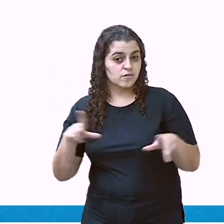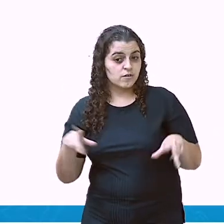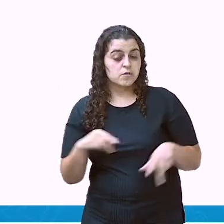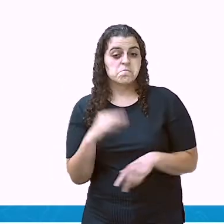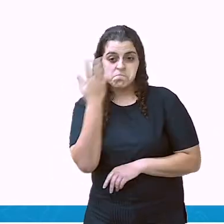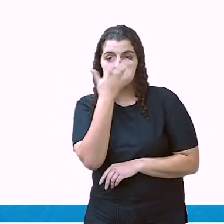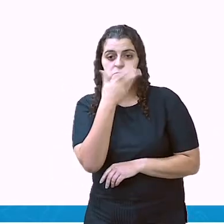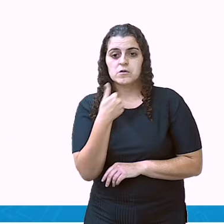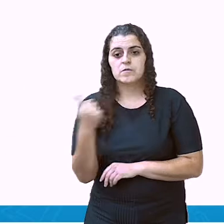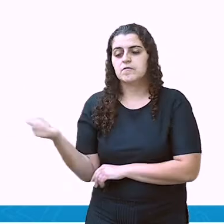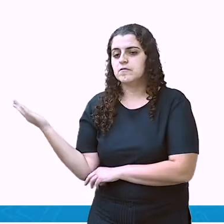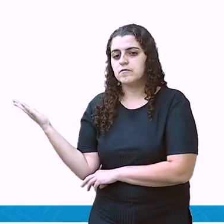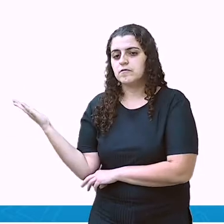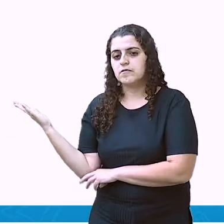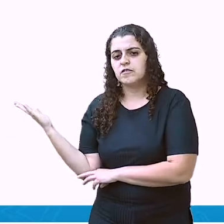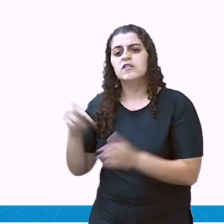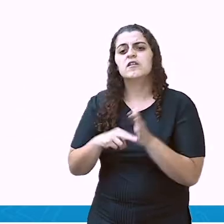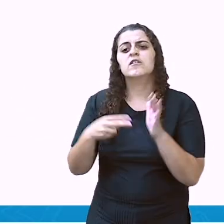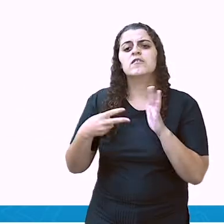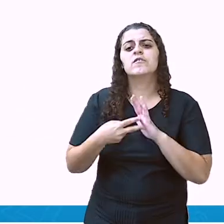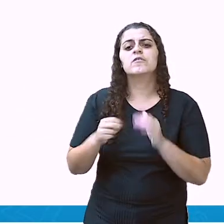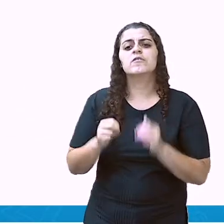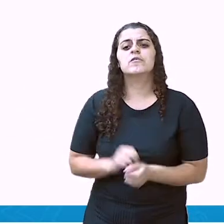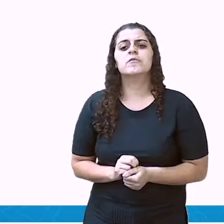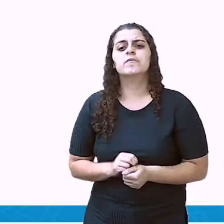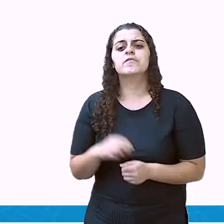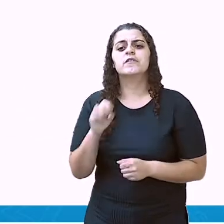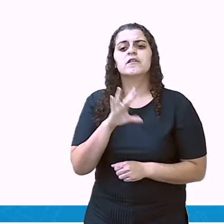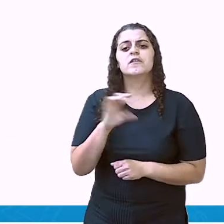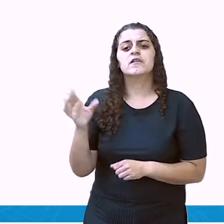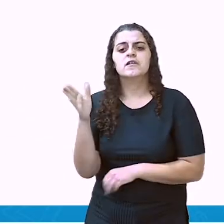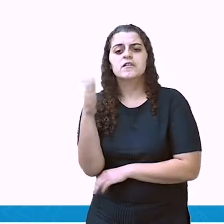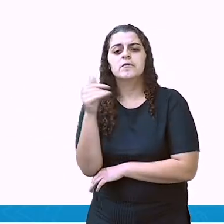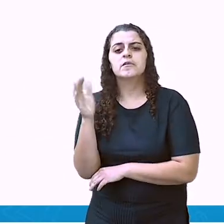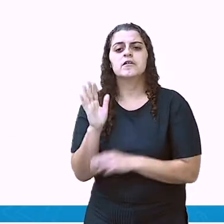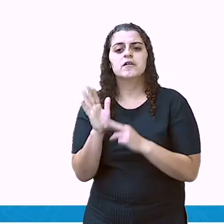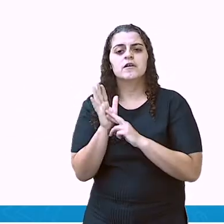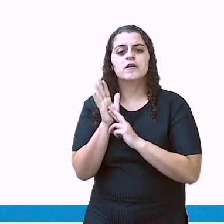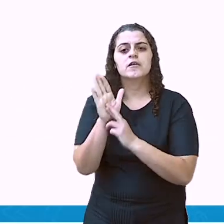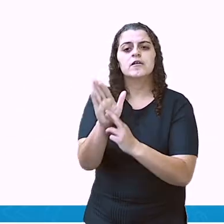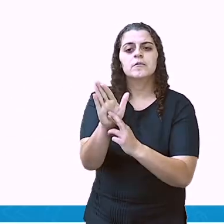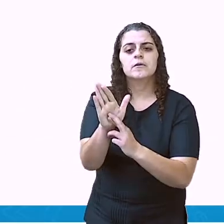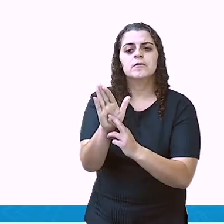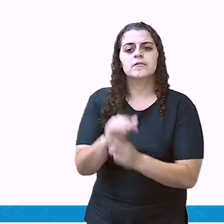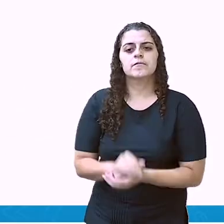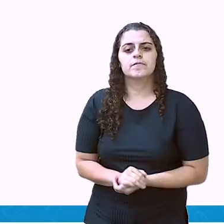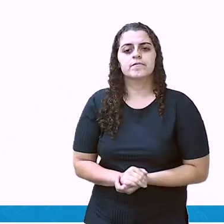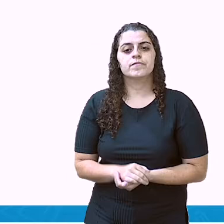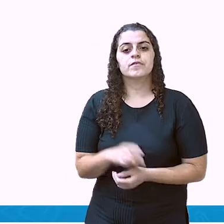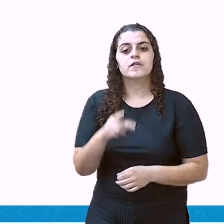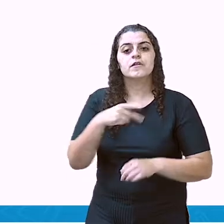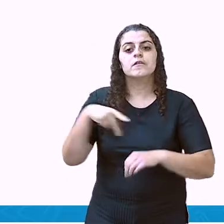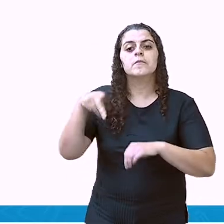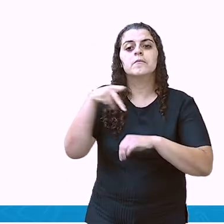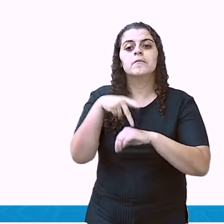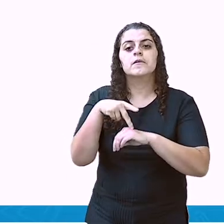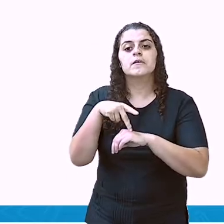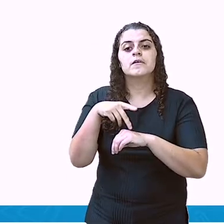Isso significa o que para nós? Cada bandeira dessa representa um